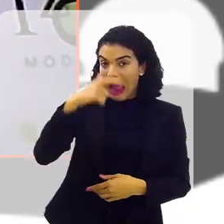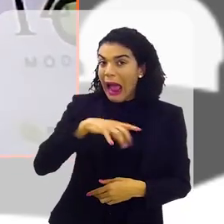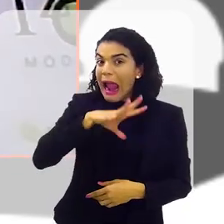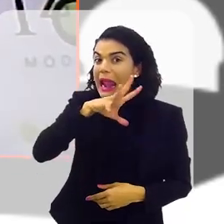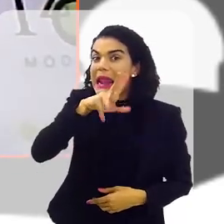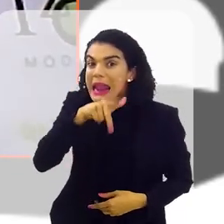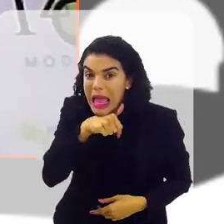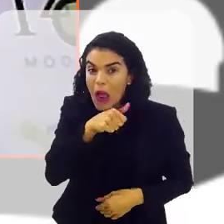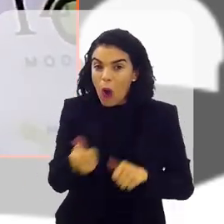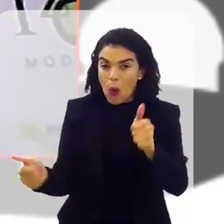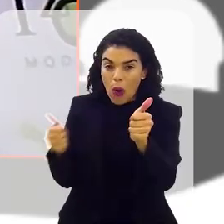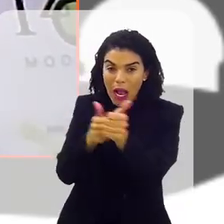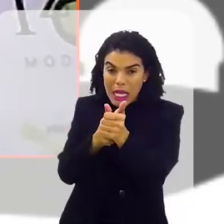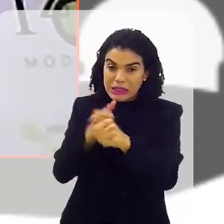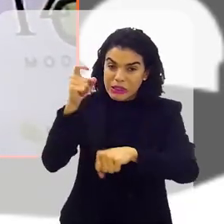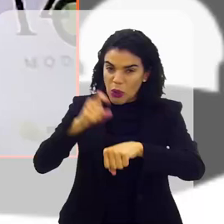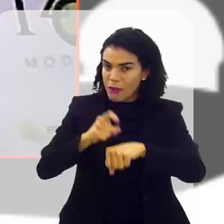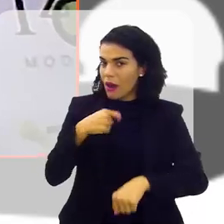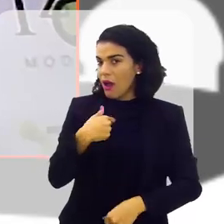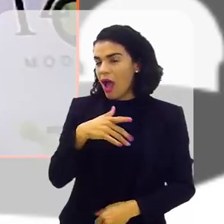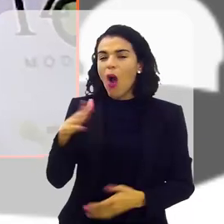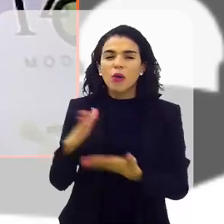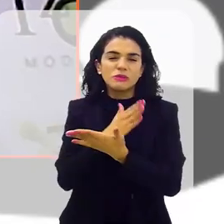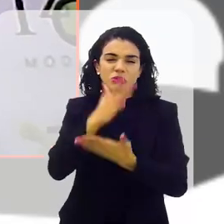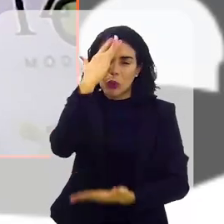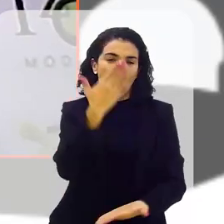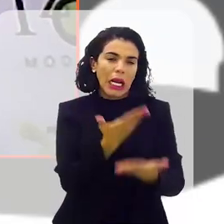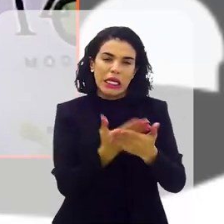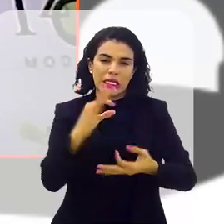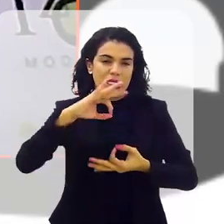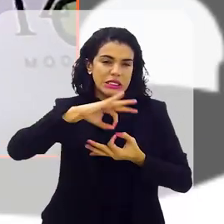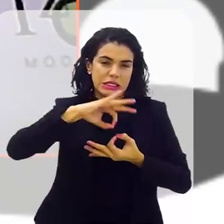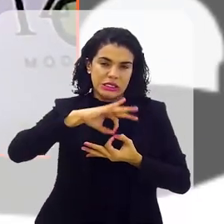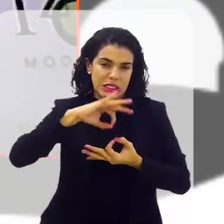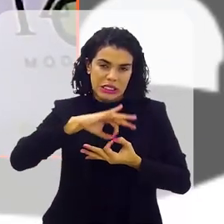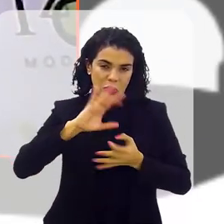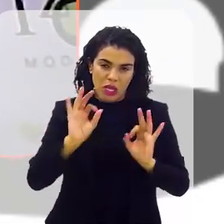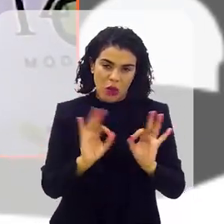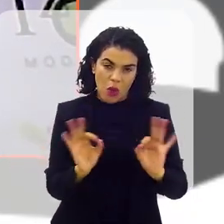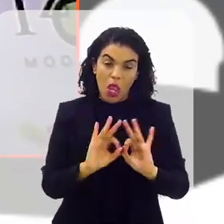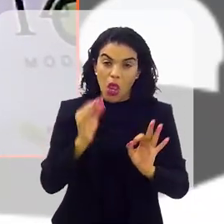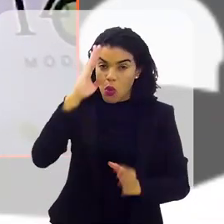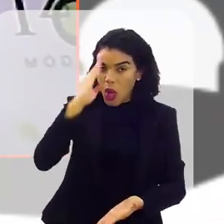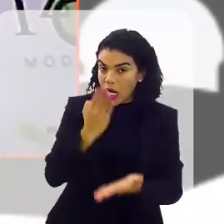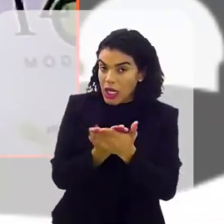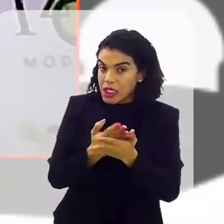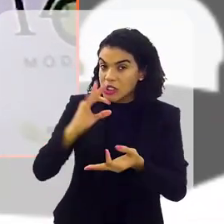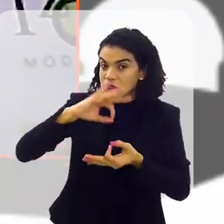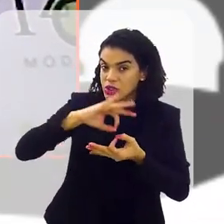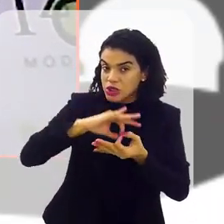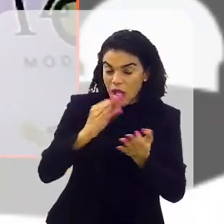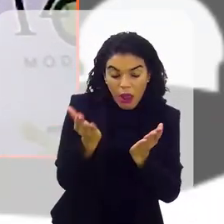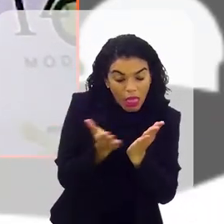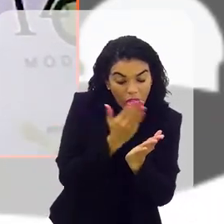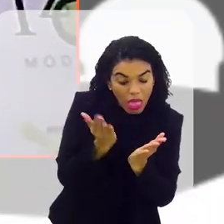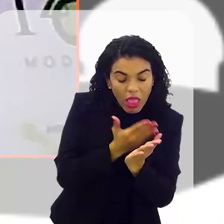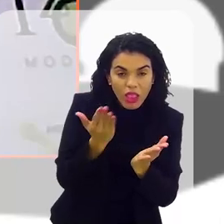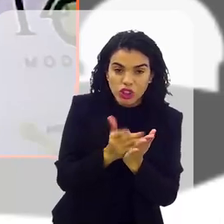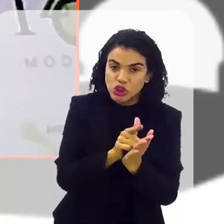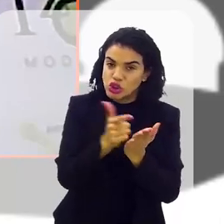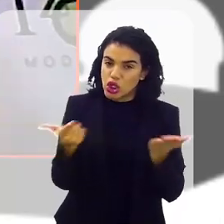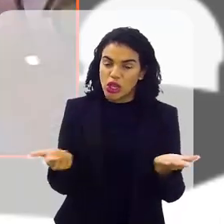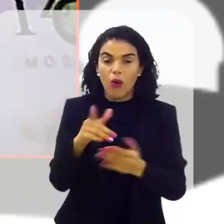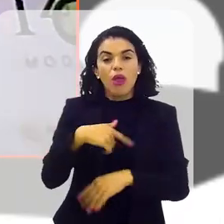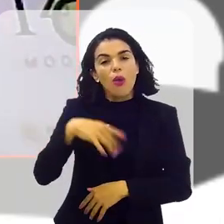tempo inteiro leonino com ascendente escorpião tem gente que nem acredita nessas coisas né mas eu não acredito em horóscopo de jornal não gente eu acredito em astrologia